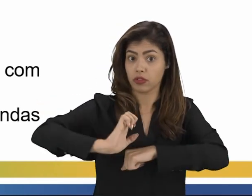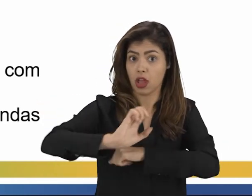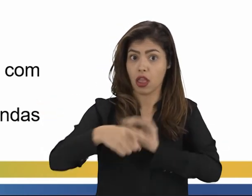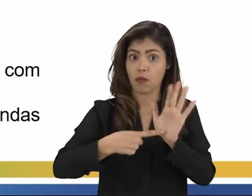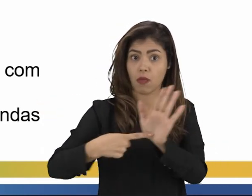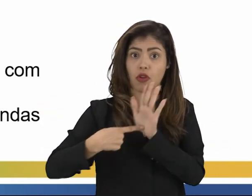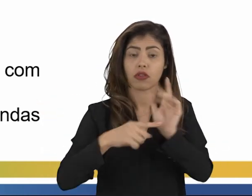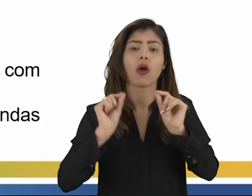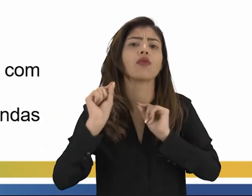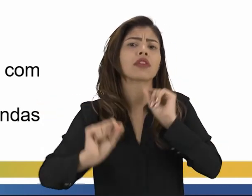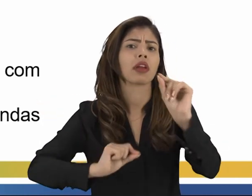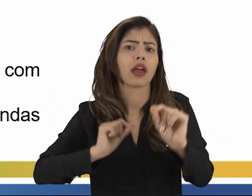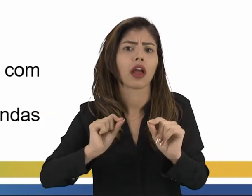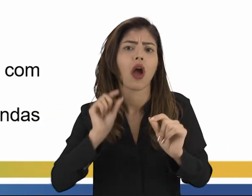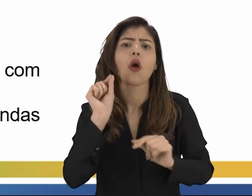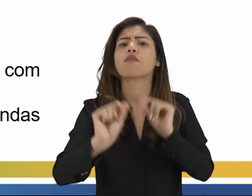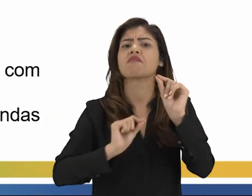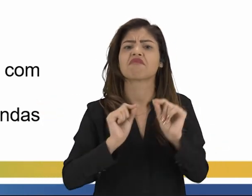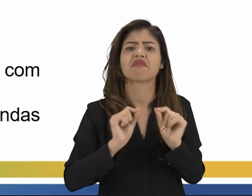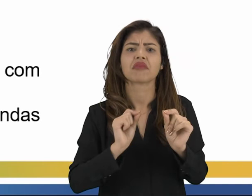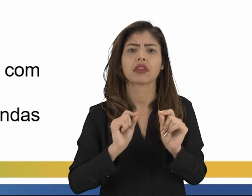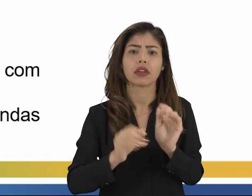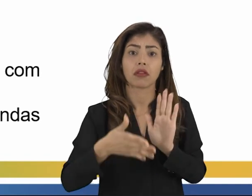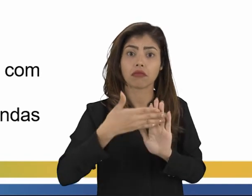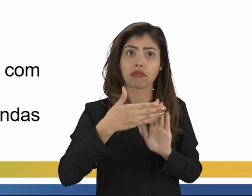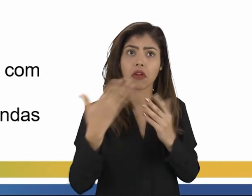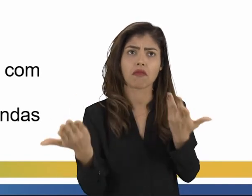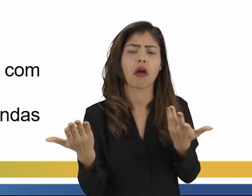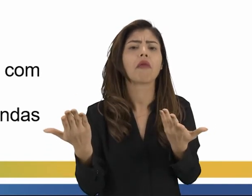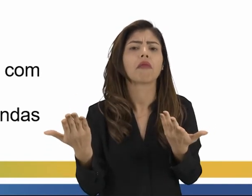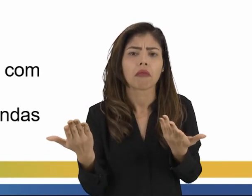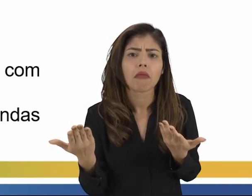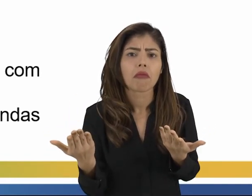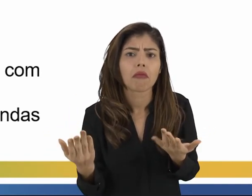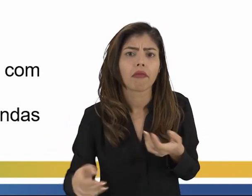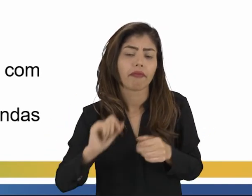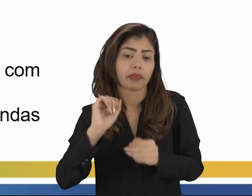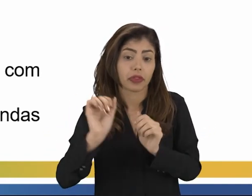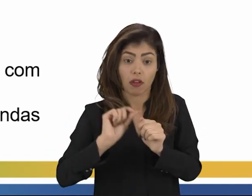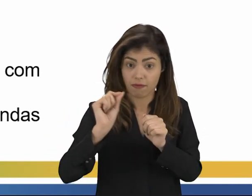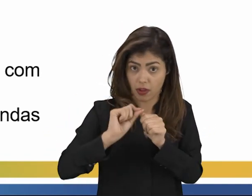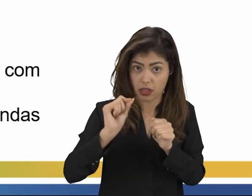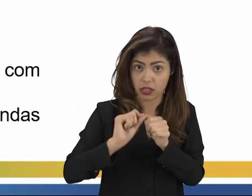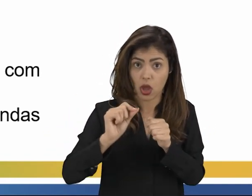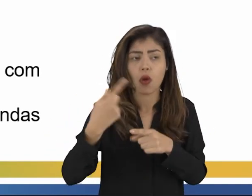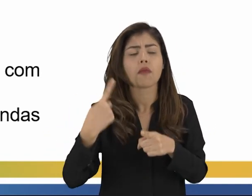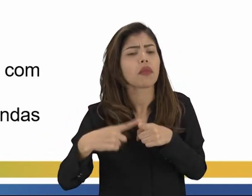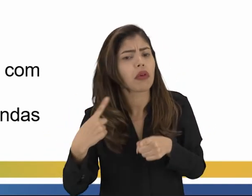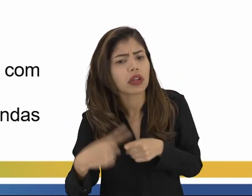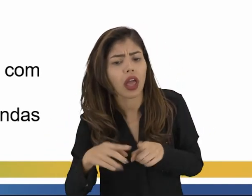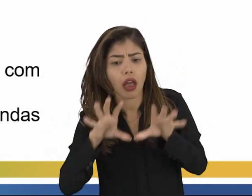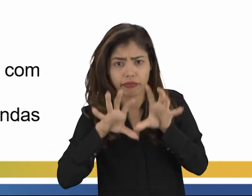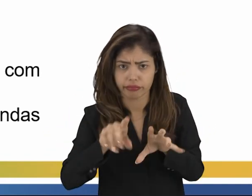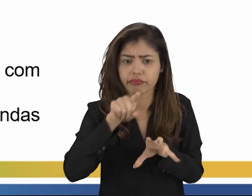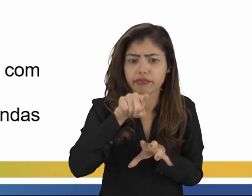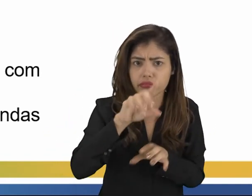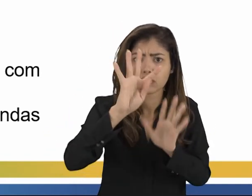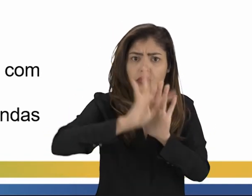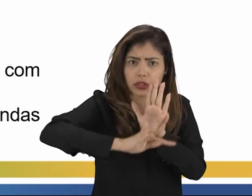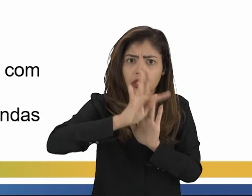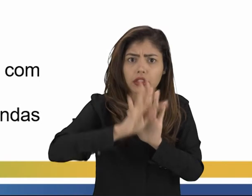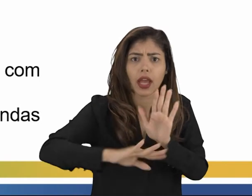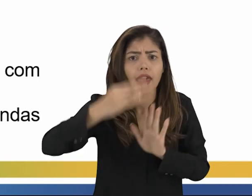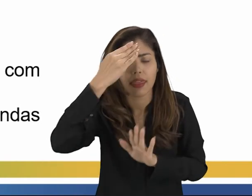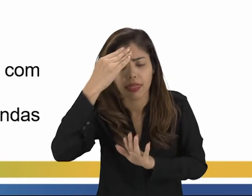Na formação desse novo Estado, pode se destacar... O que a gente pode destacar na formação desse novo Estado? Você tem que sempre construir